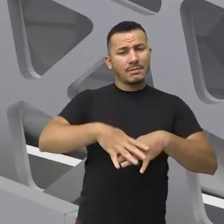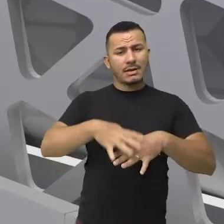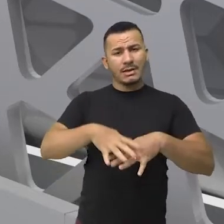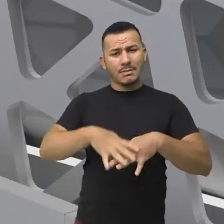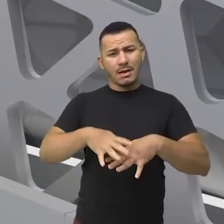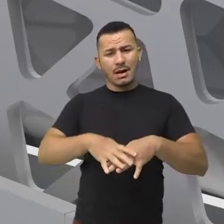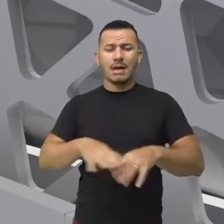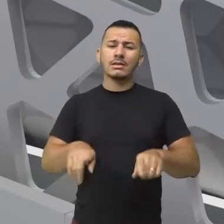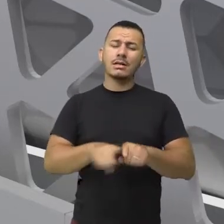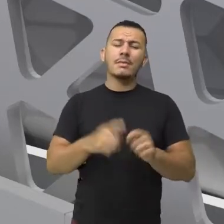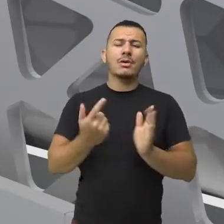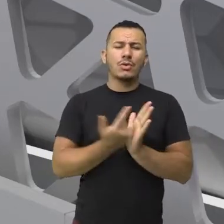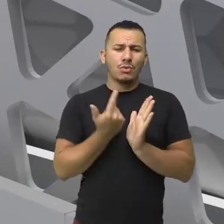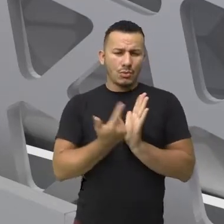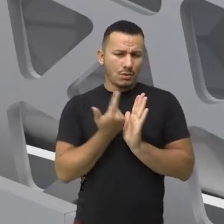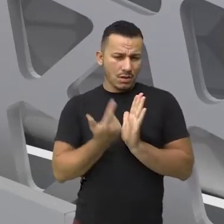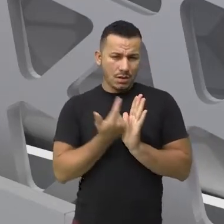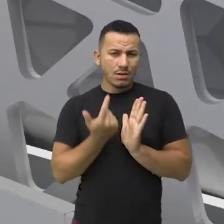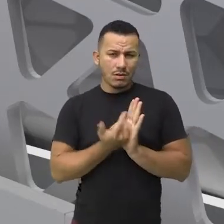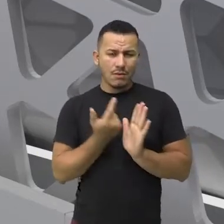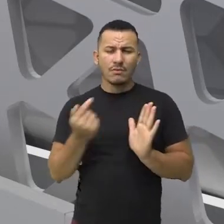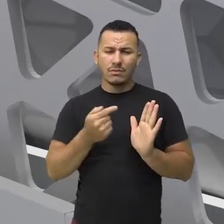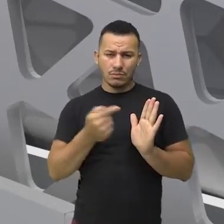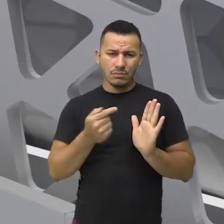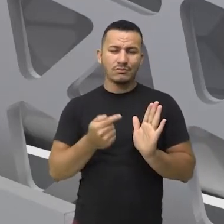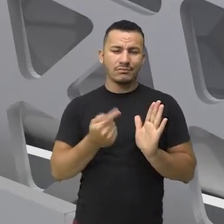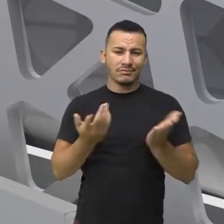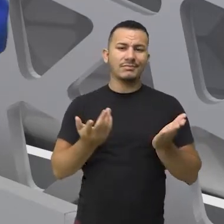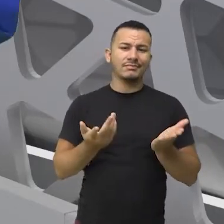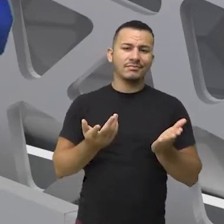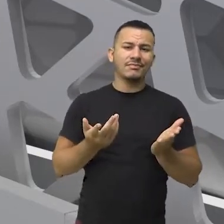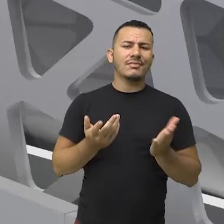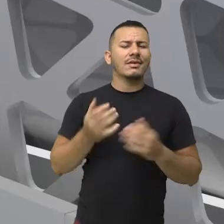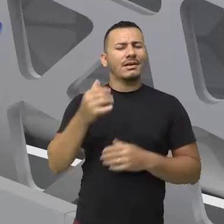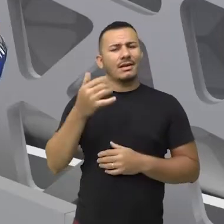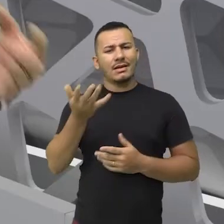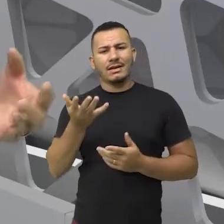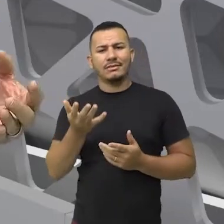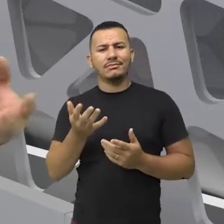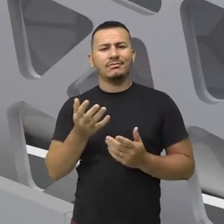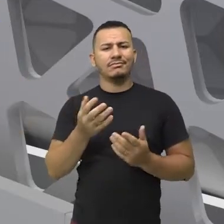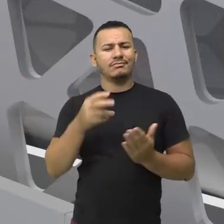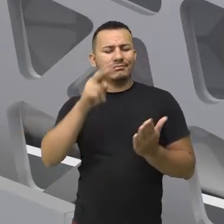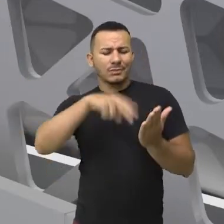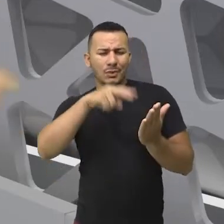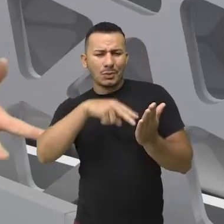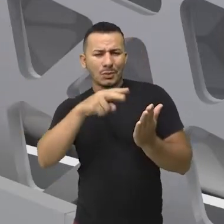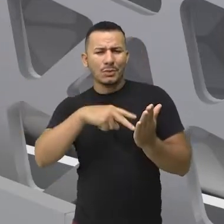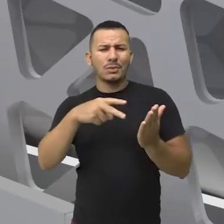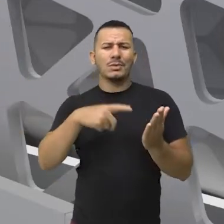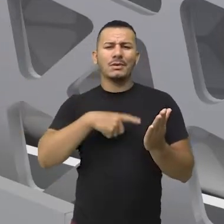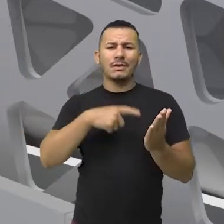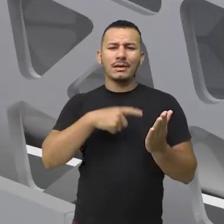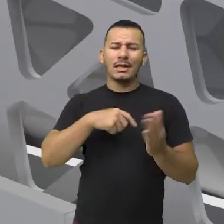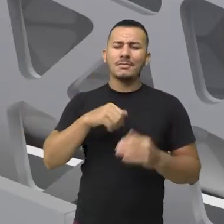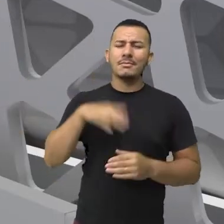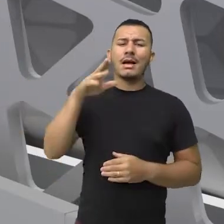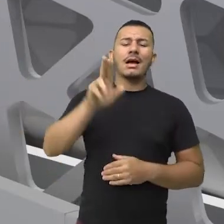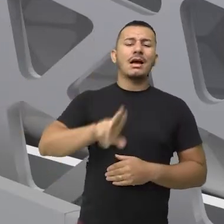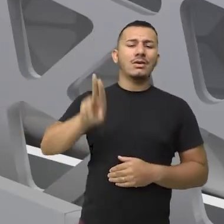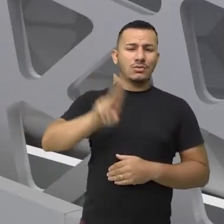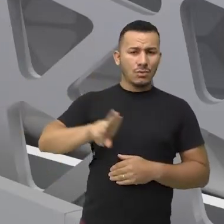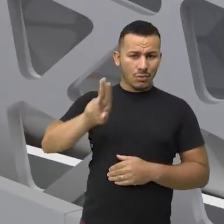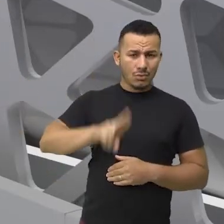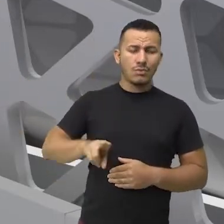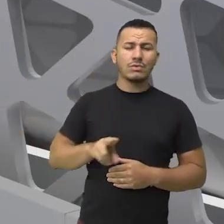nos nossos livros didáticos, para não nos deixarmos tão livre, as mais usadas,